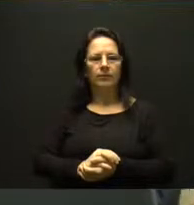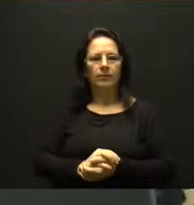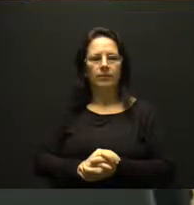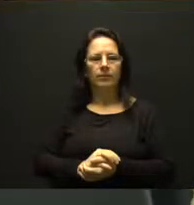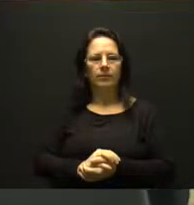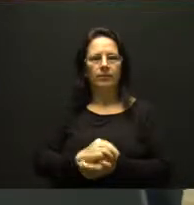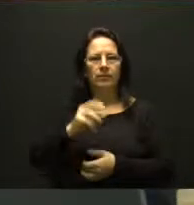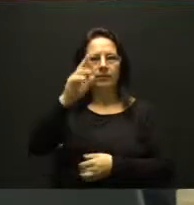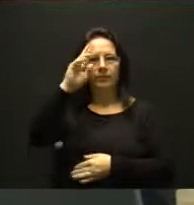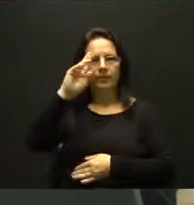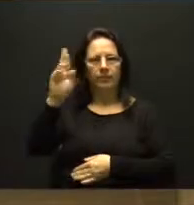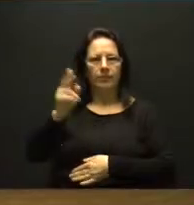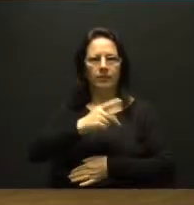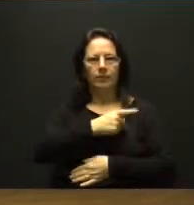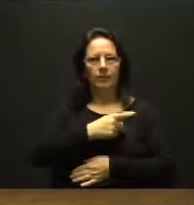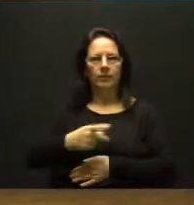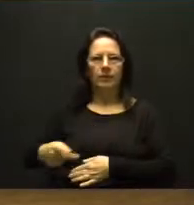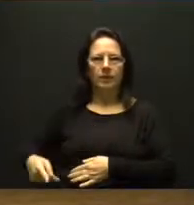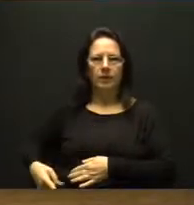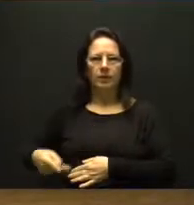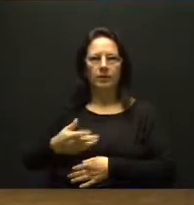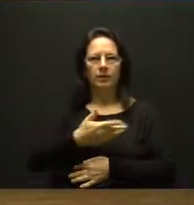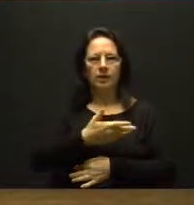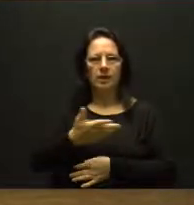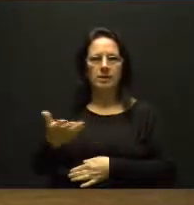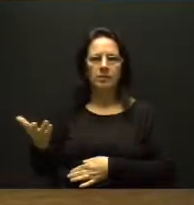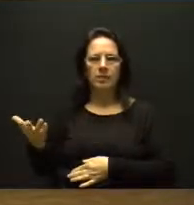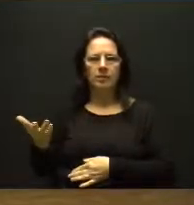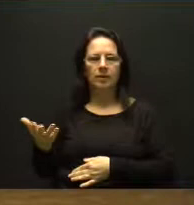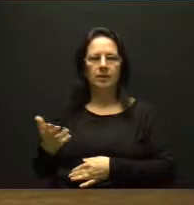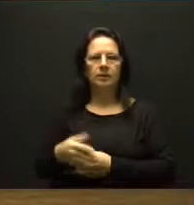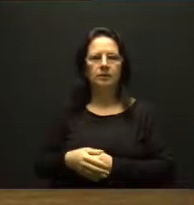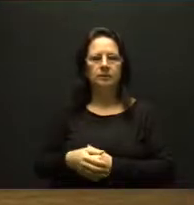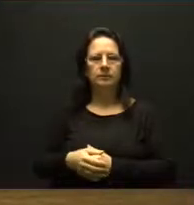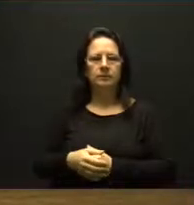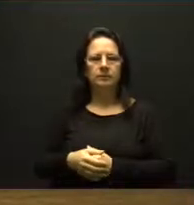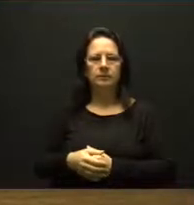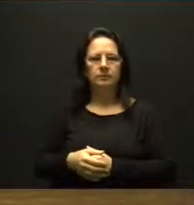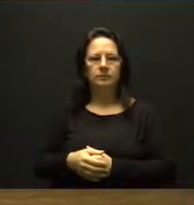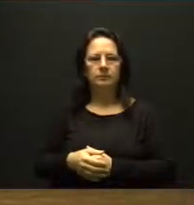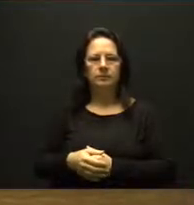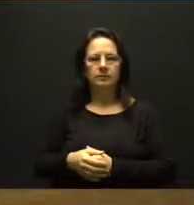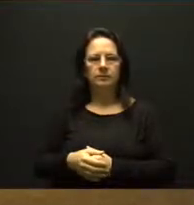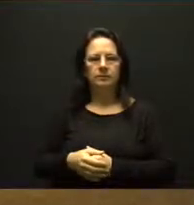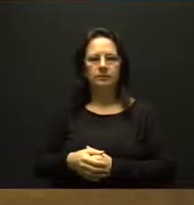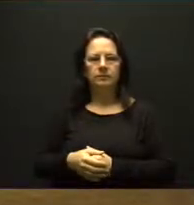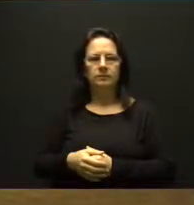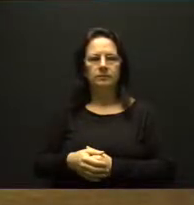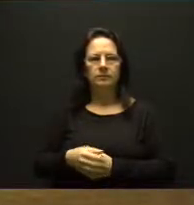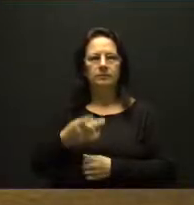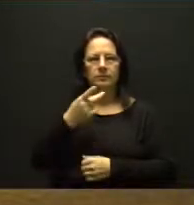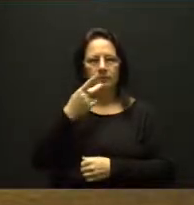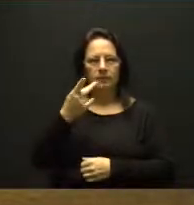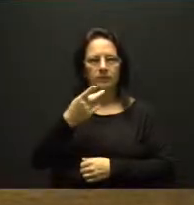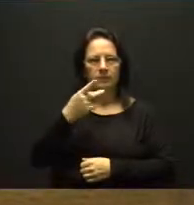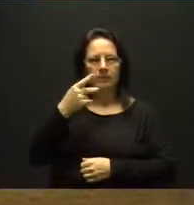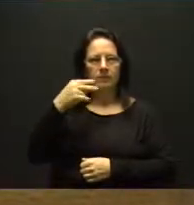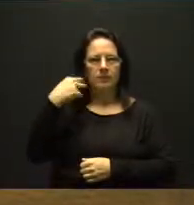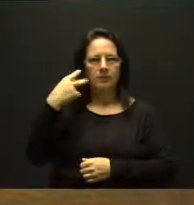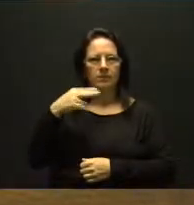o presidente os vereadores eu quero aqui deixar a minha fala fala para o vereador que